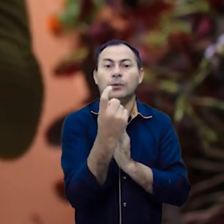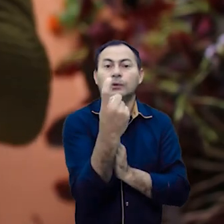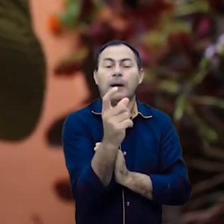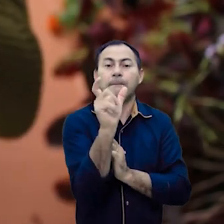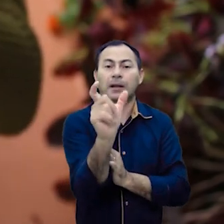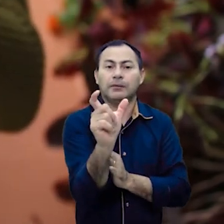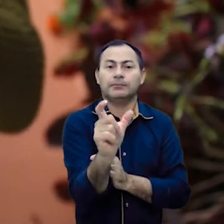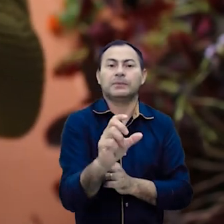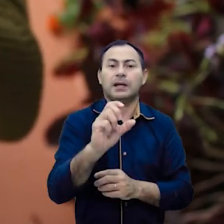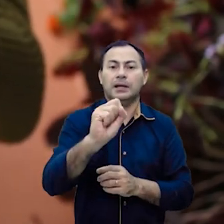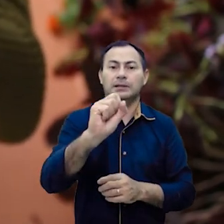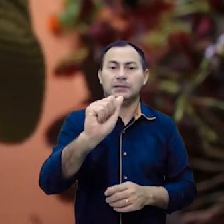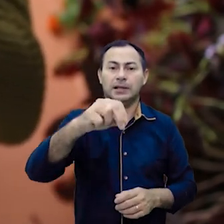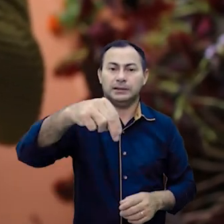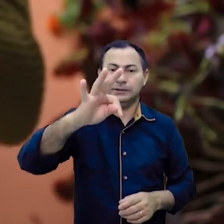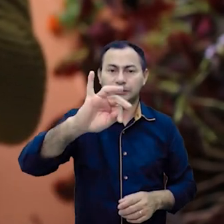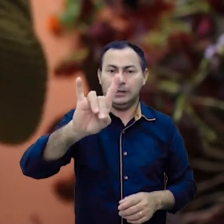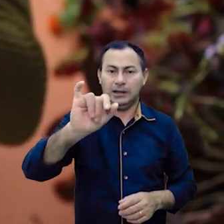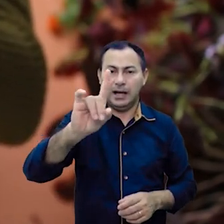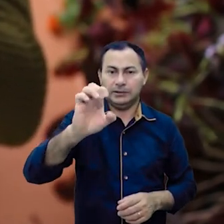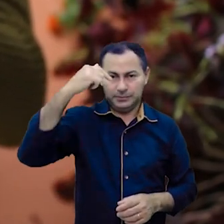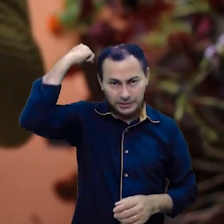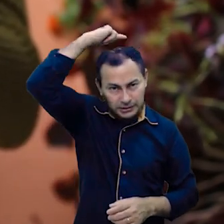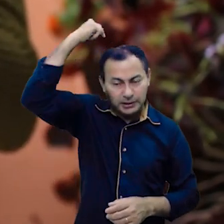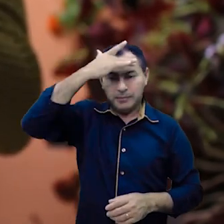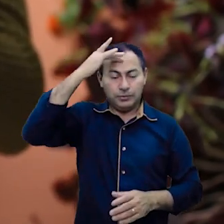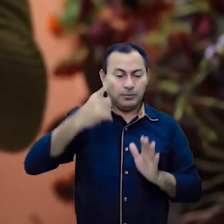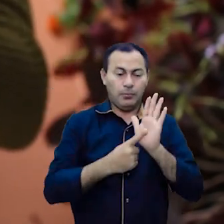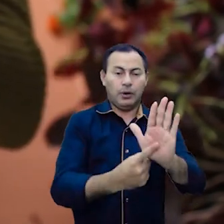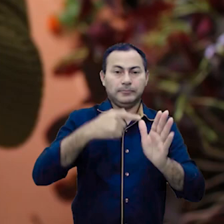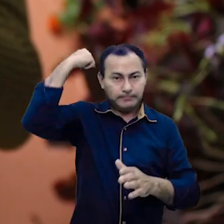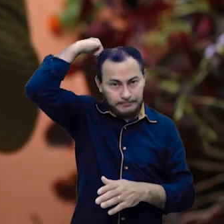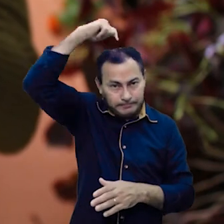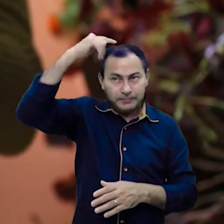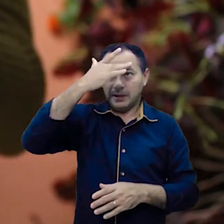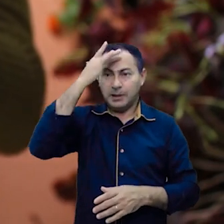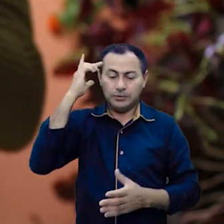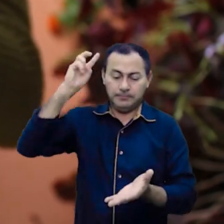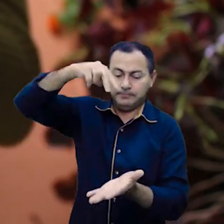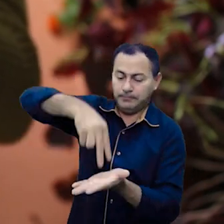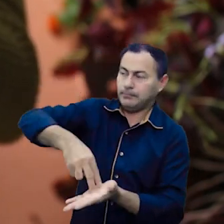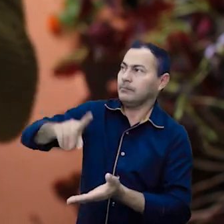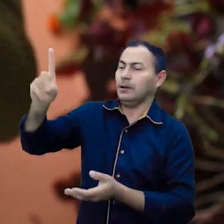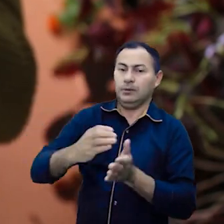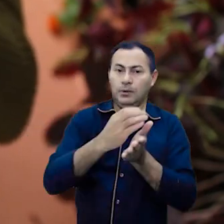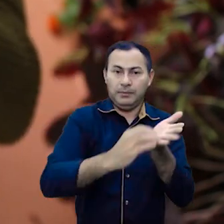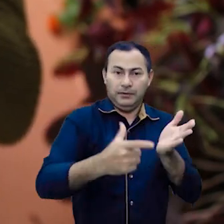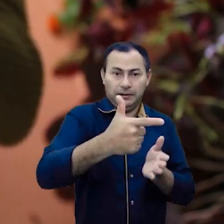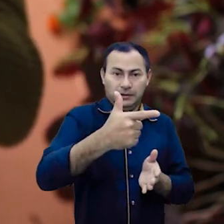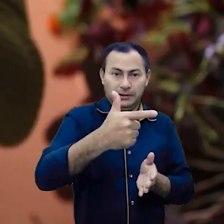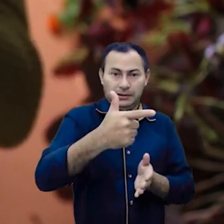se resumem em uma só palavra santidade pessoas que expressam a santidade são as pessoas que pertencem a Deus